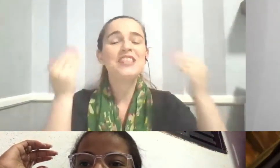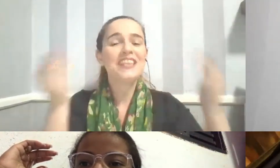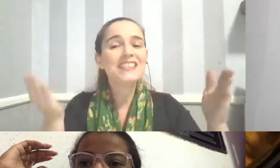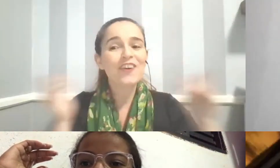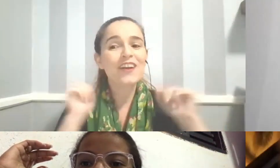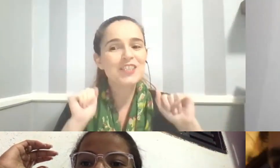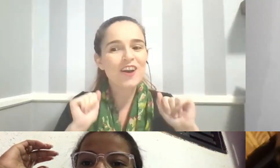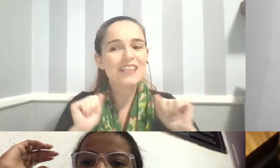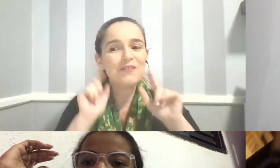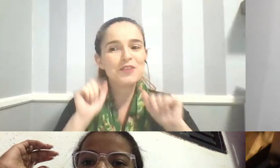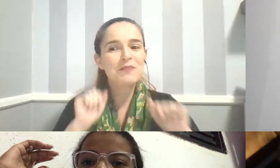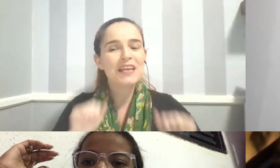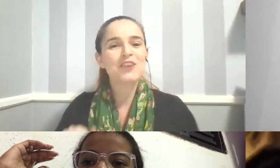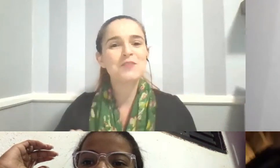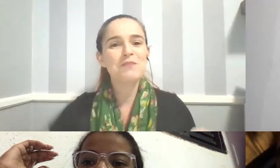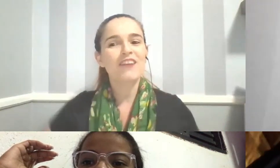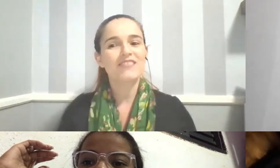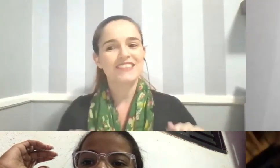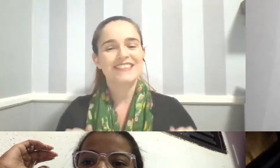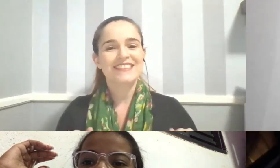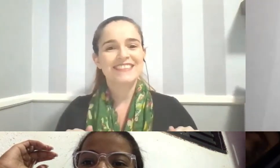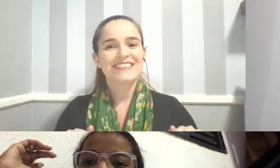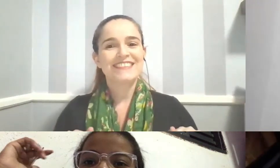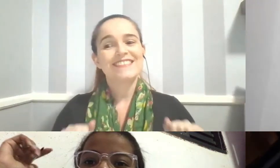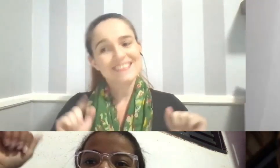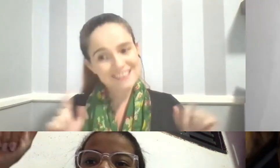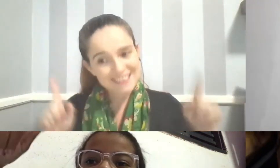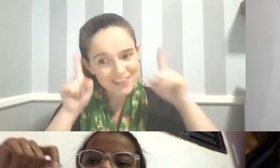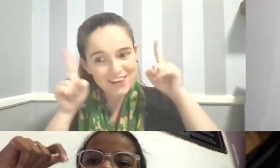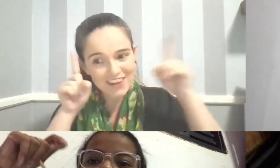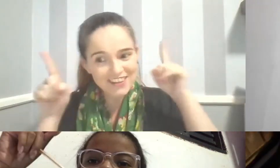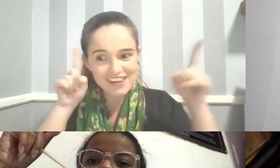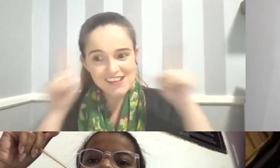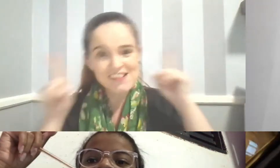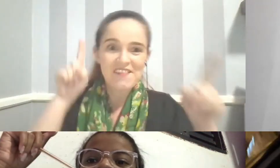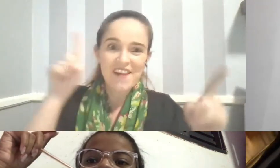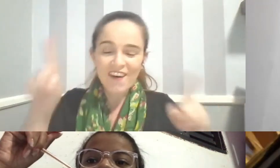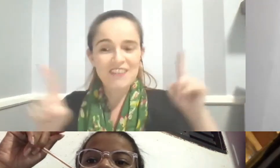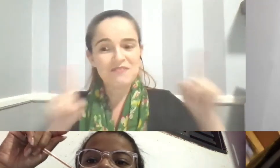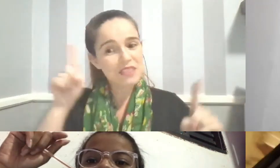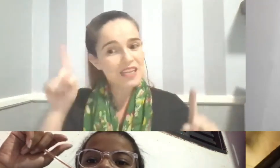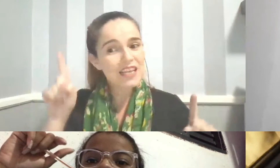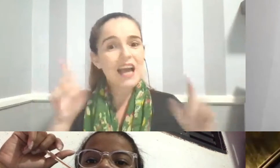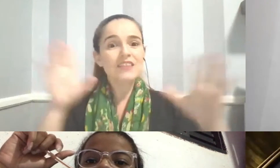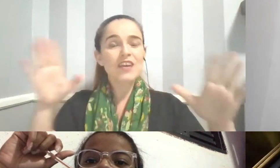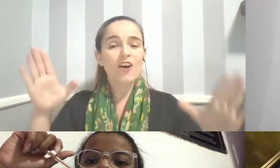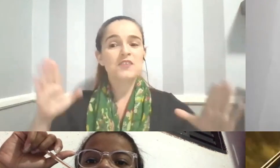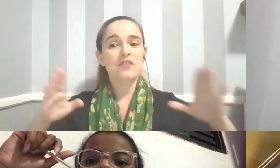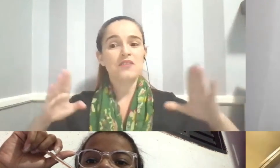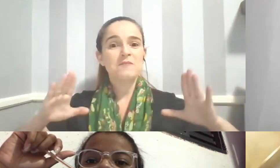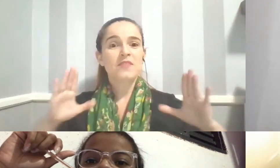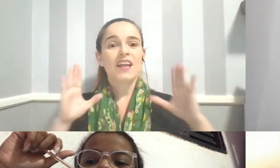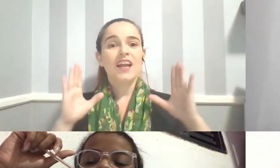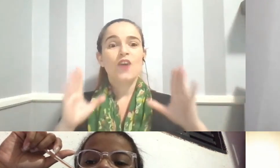que eu disse, olha só, e se Sim, fosse uma questão de entendi. prova? Entendi. Vamos Pegadinha do Ó, malandro. vamos se ligar no Passar